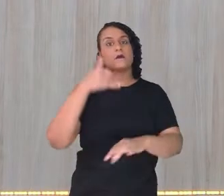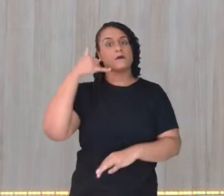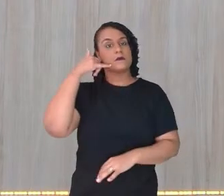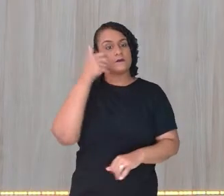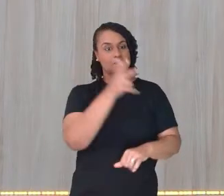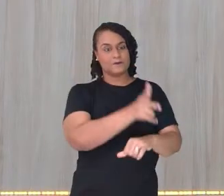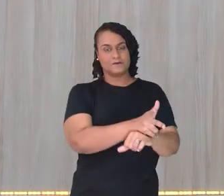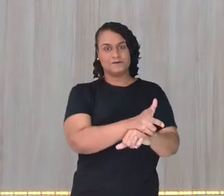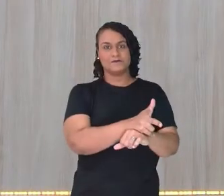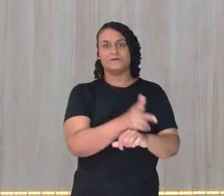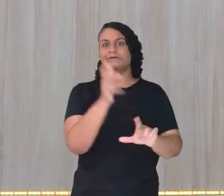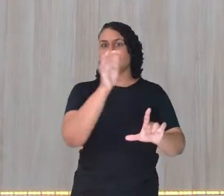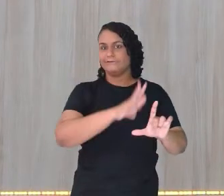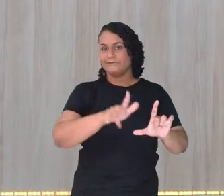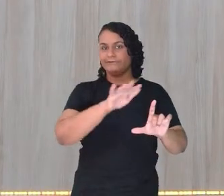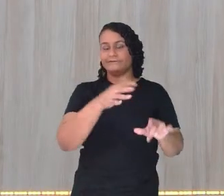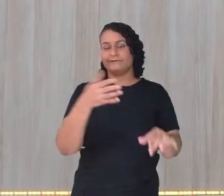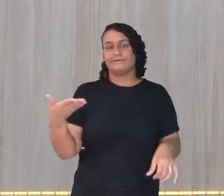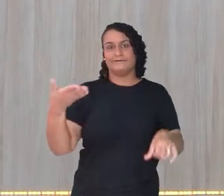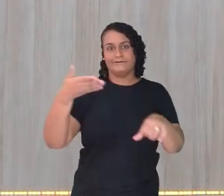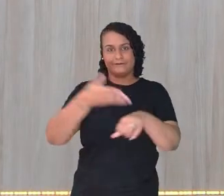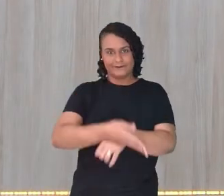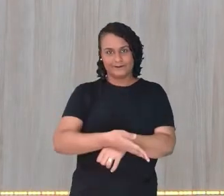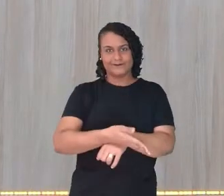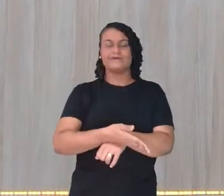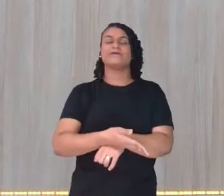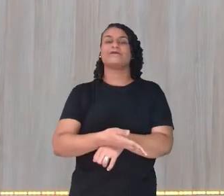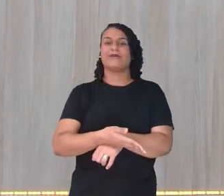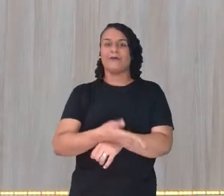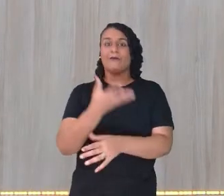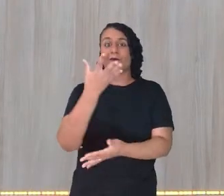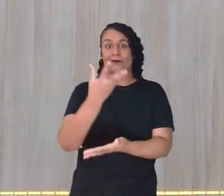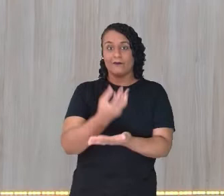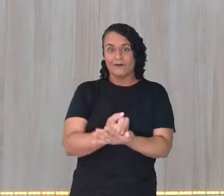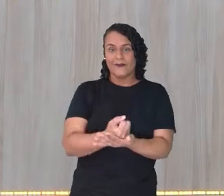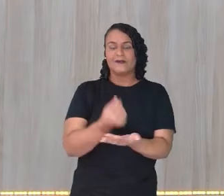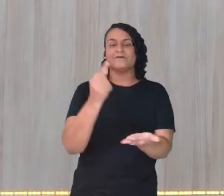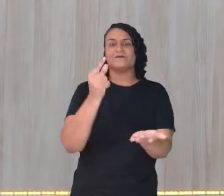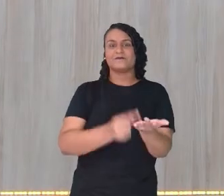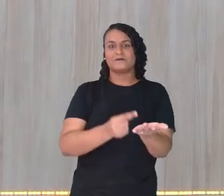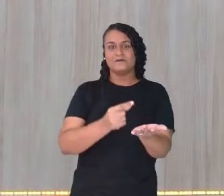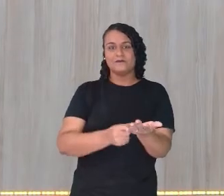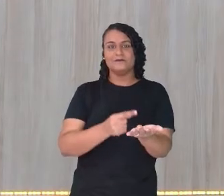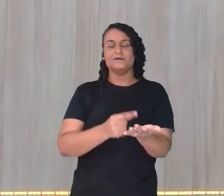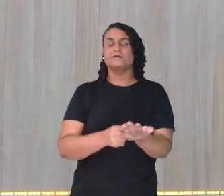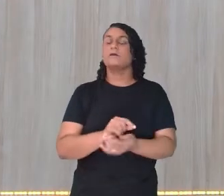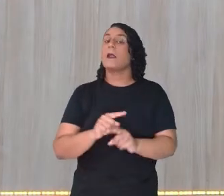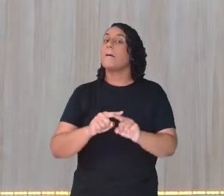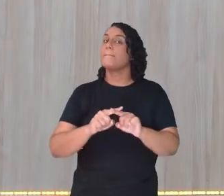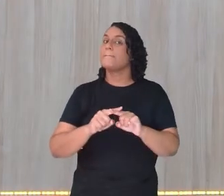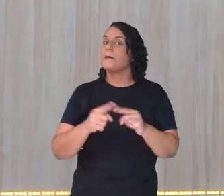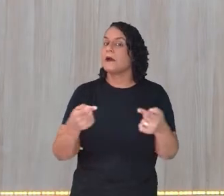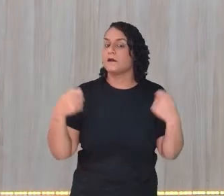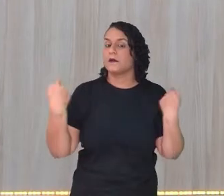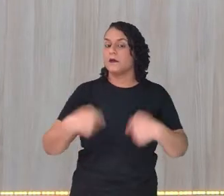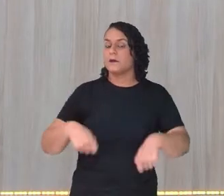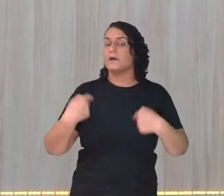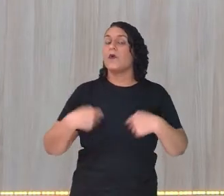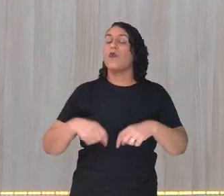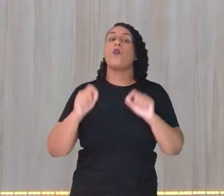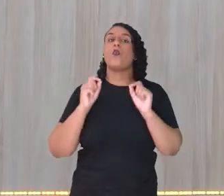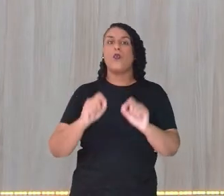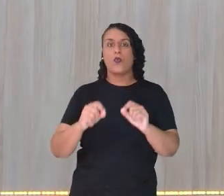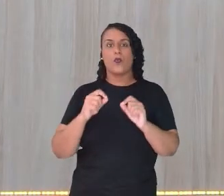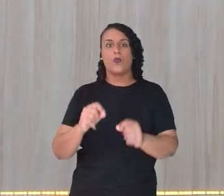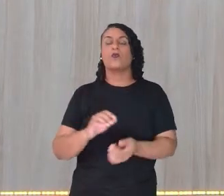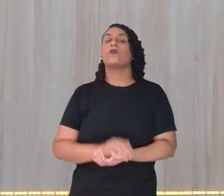apontar o celular de vocês e capturar, gente, essa imagem e poder baixar. Mas, para isso, vocês precisam estar com